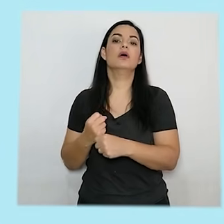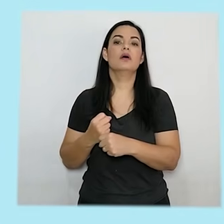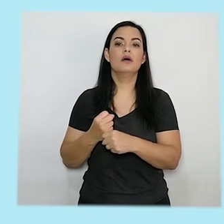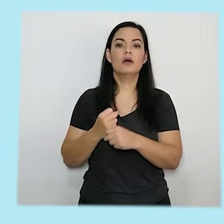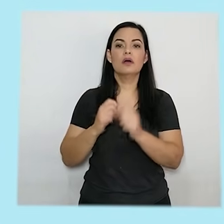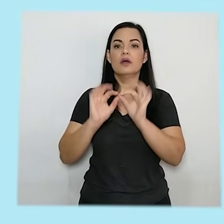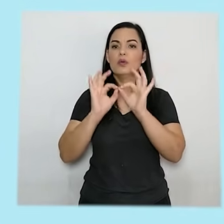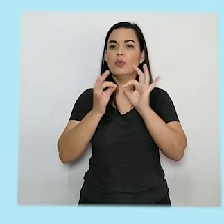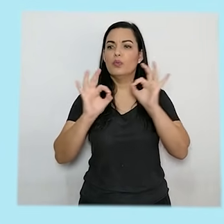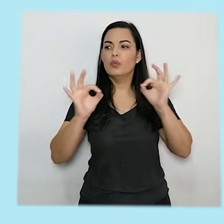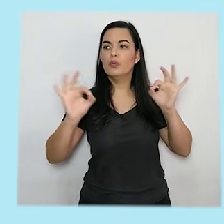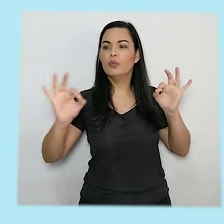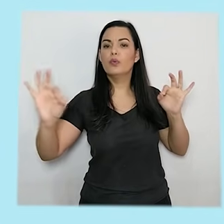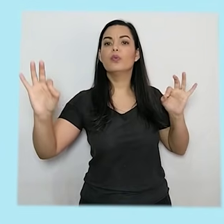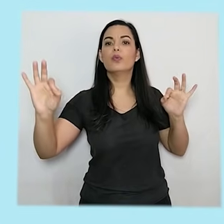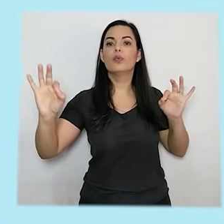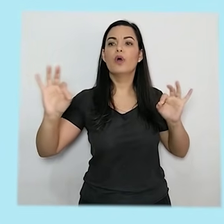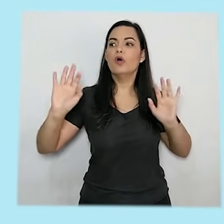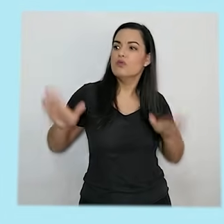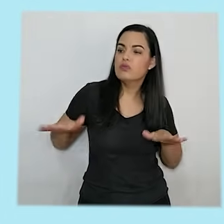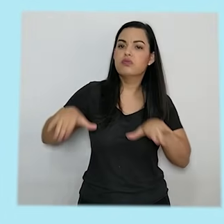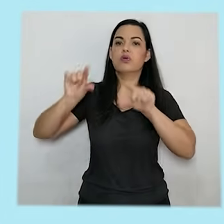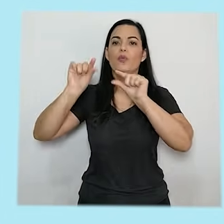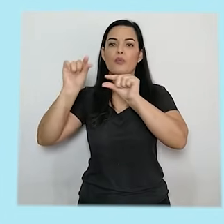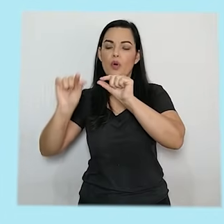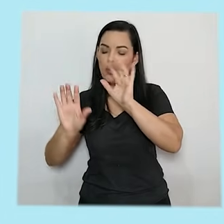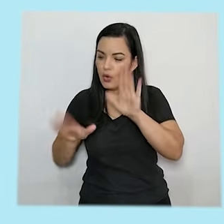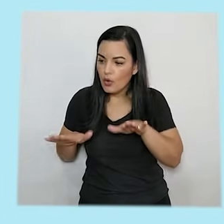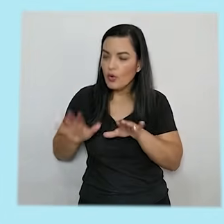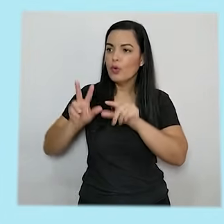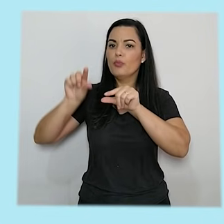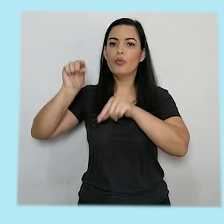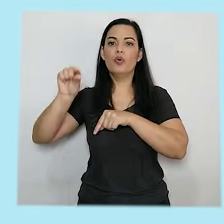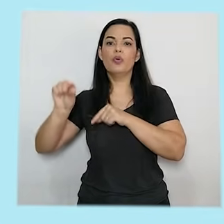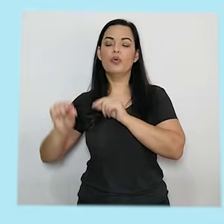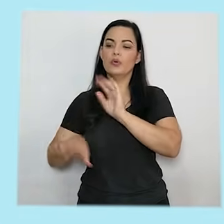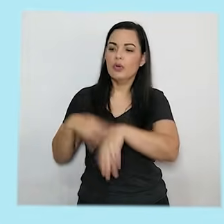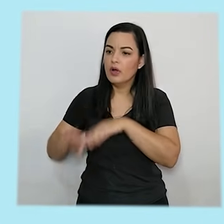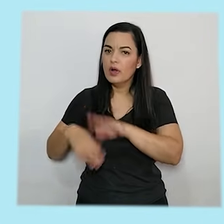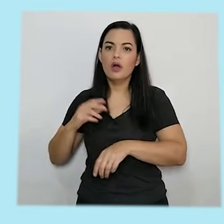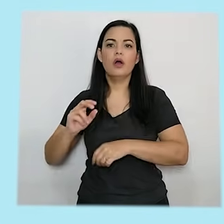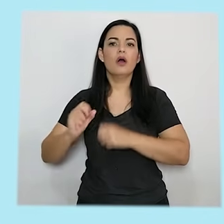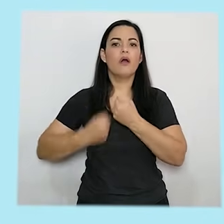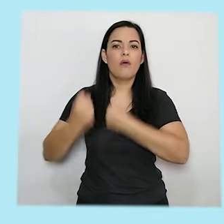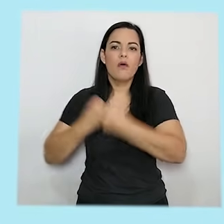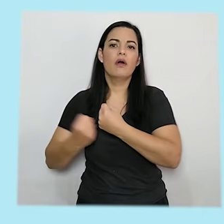do camponês e somente parou quando lhe faltaram as forças.